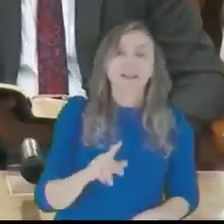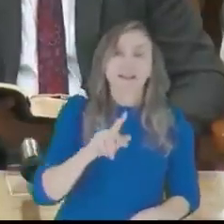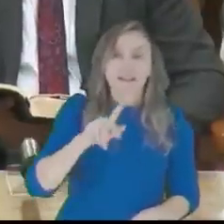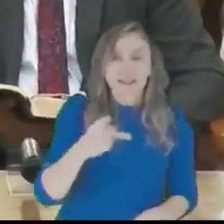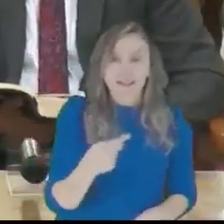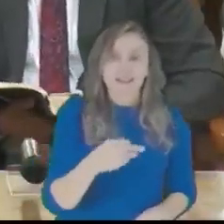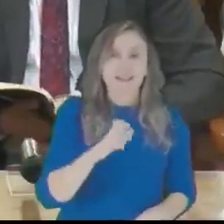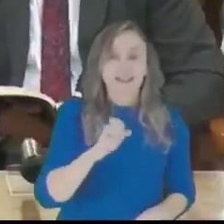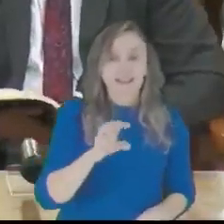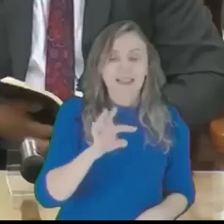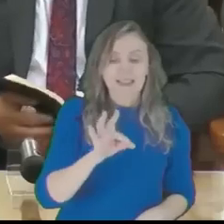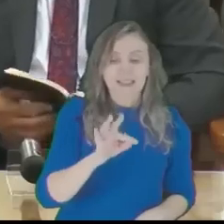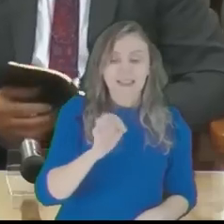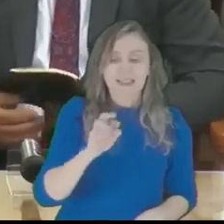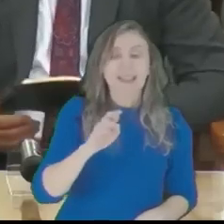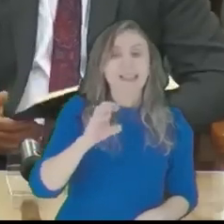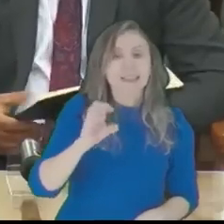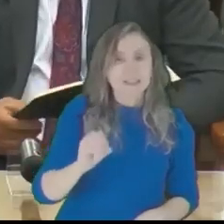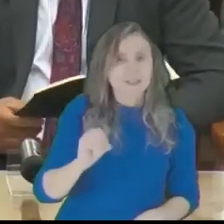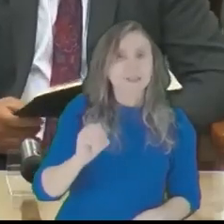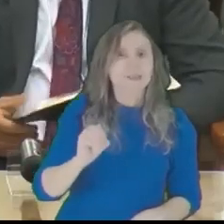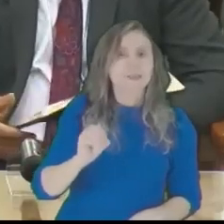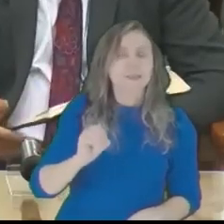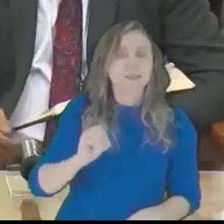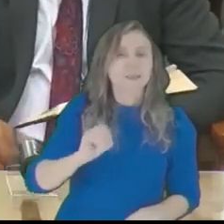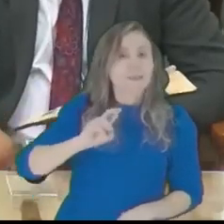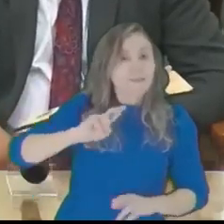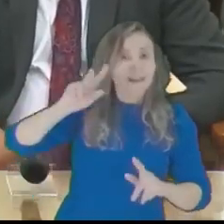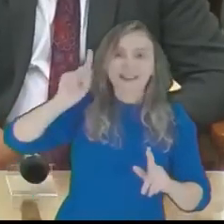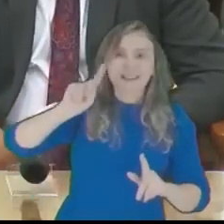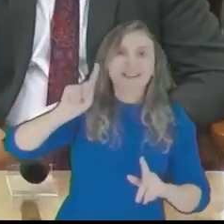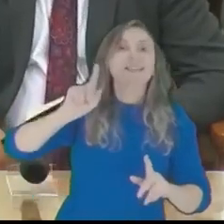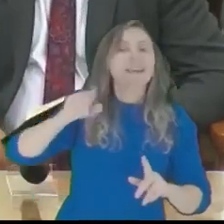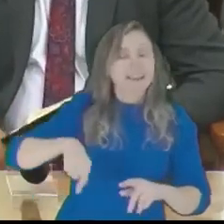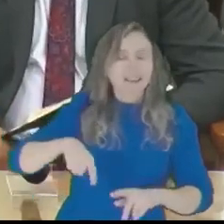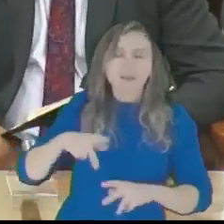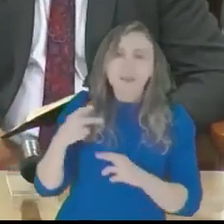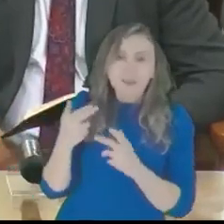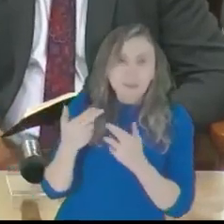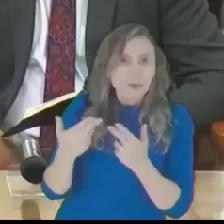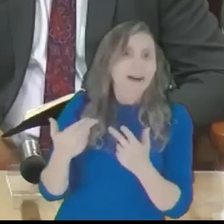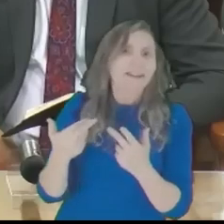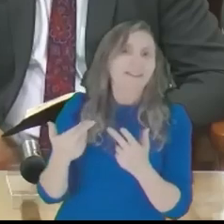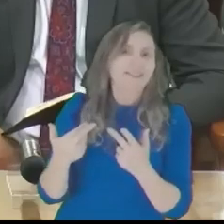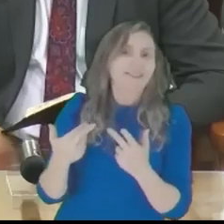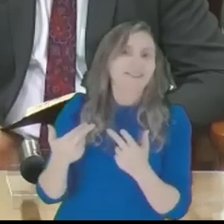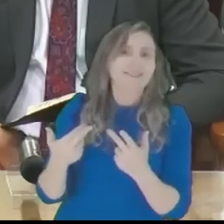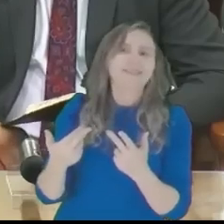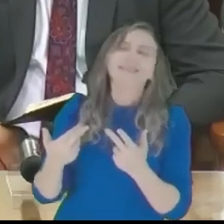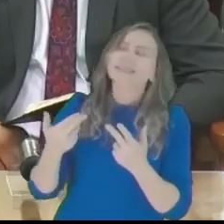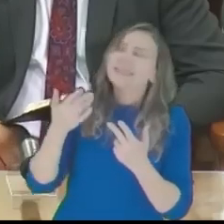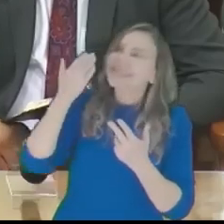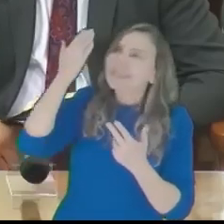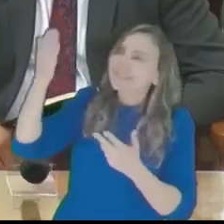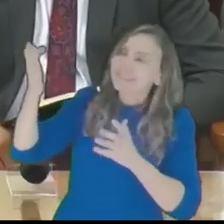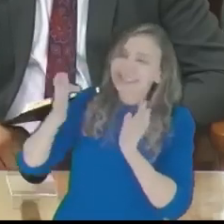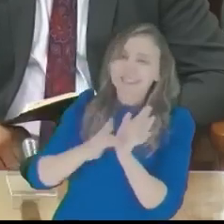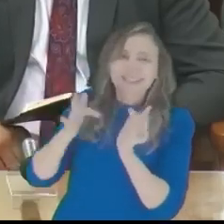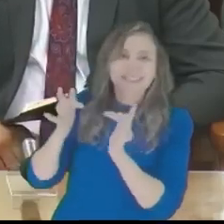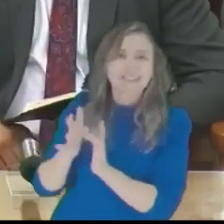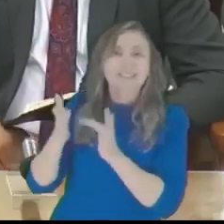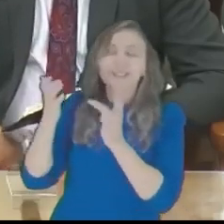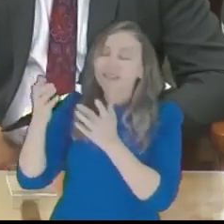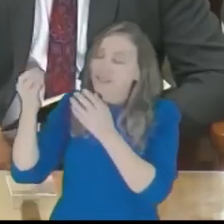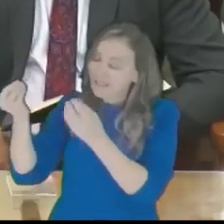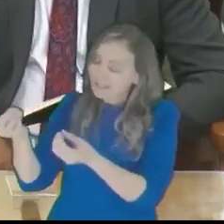poder, com a mesma glória, com a mesma majestade, com a mesma essência. Receba, Deus quer nos encher desse halo, desse